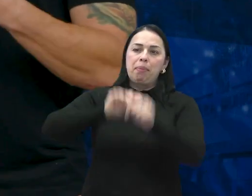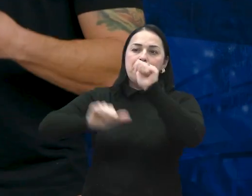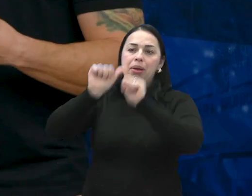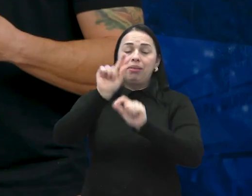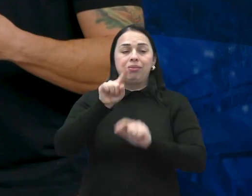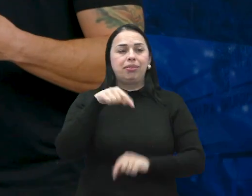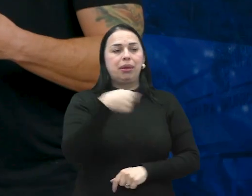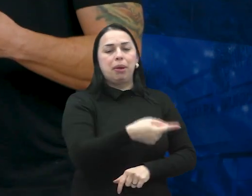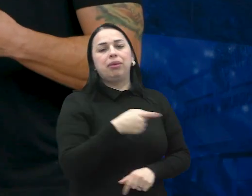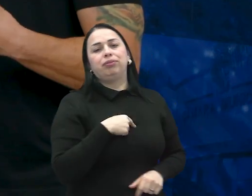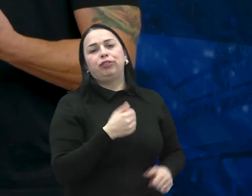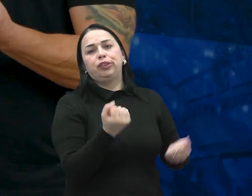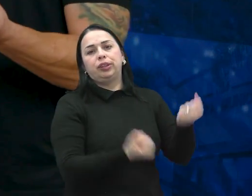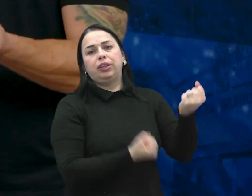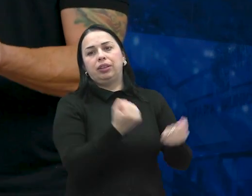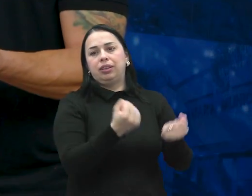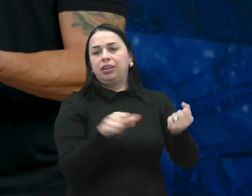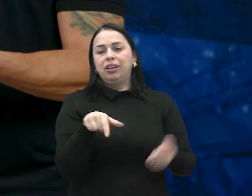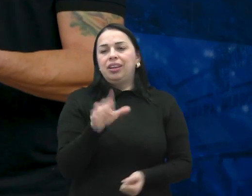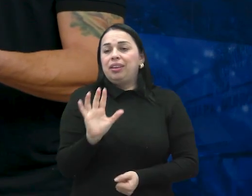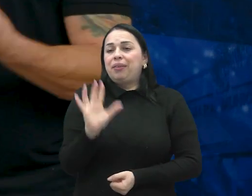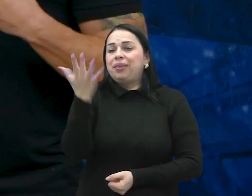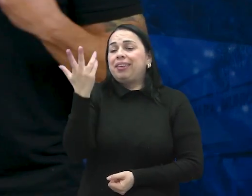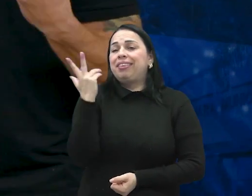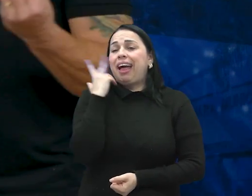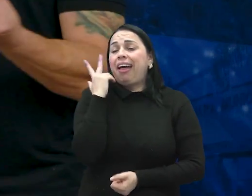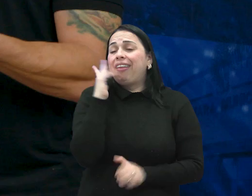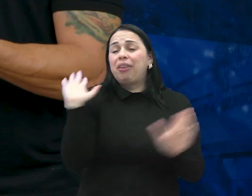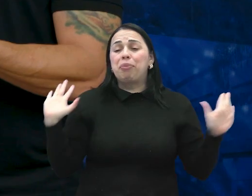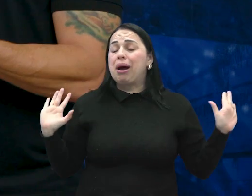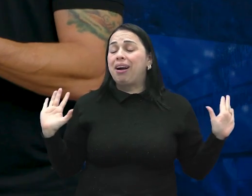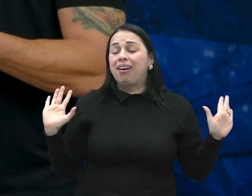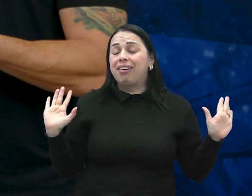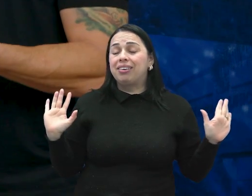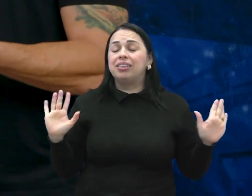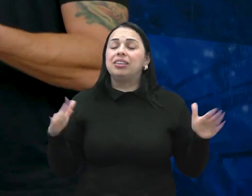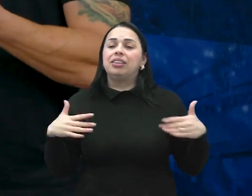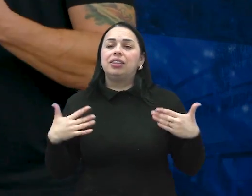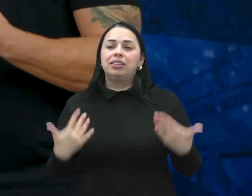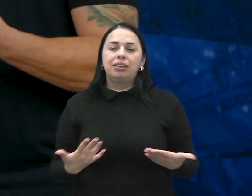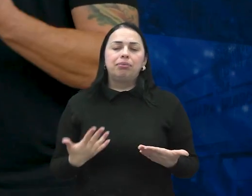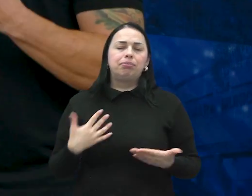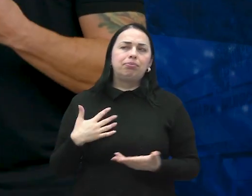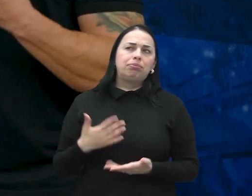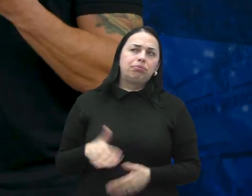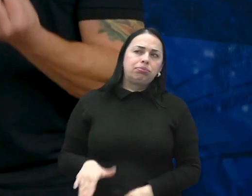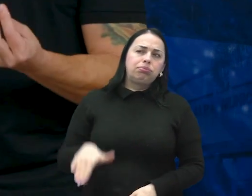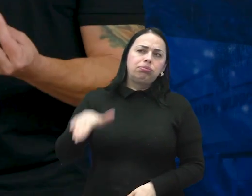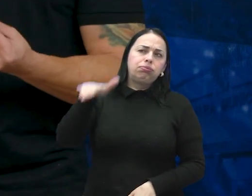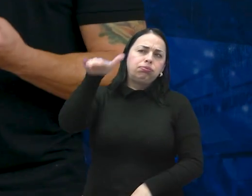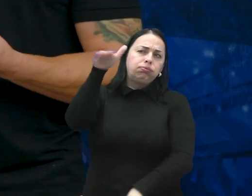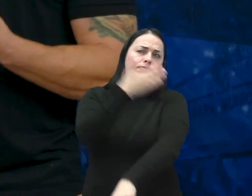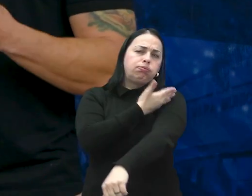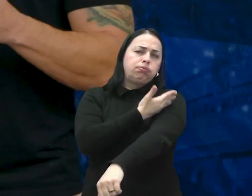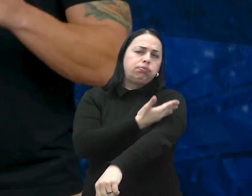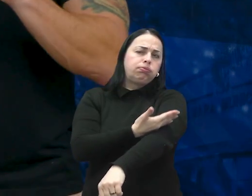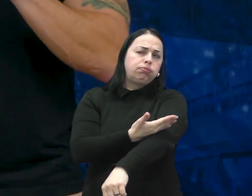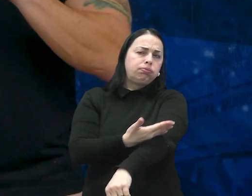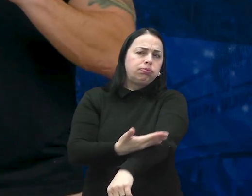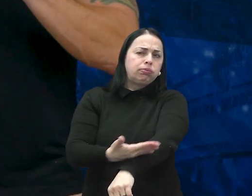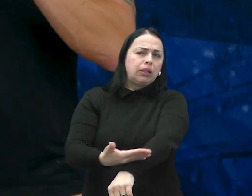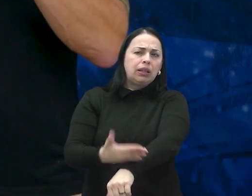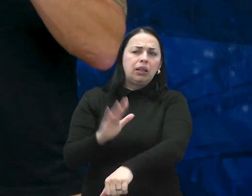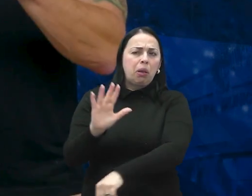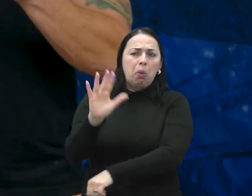e dirigindo. E muitas vezes não acontece nada com quem está próximo. Então essa percepção equivocada, essa percepção errada de